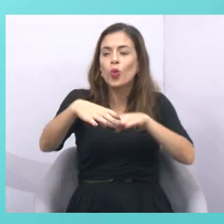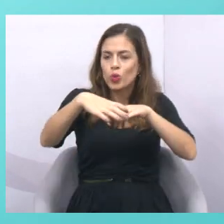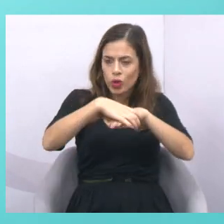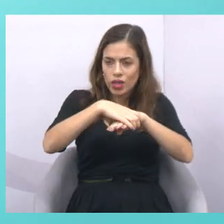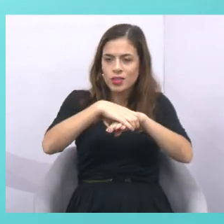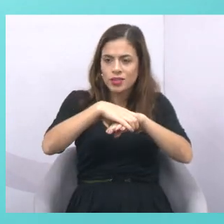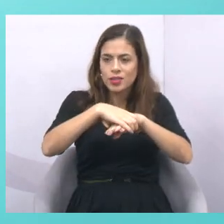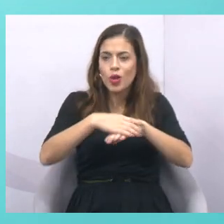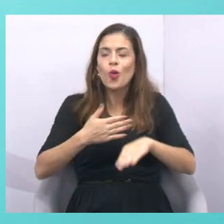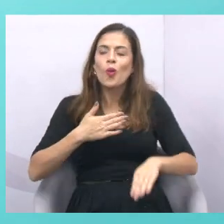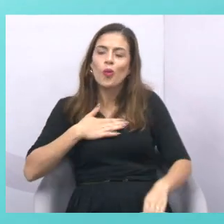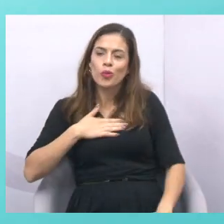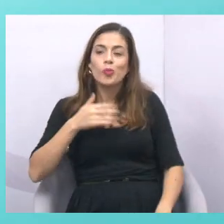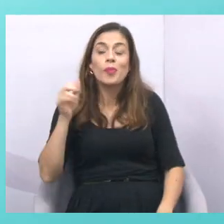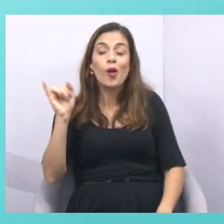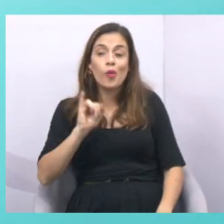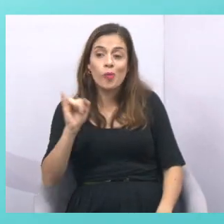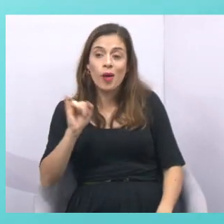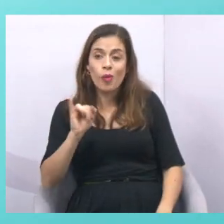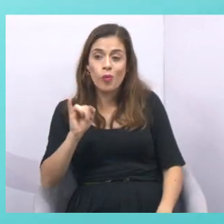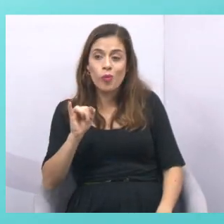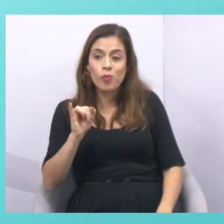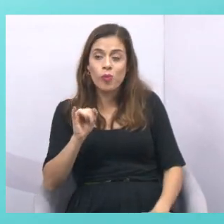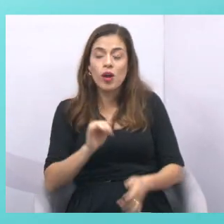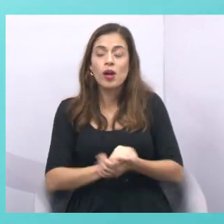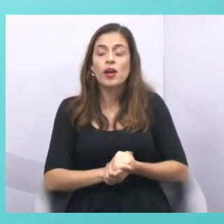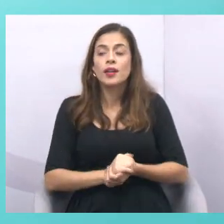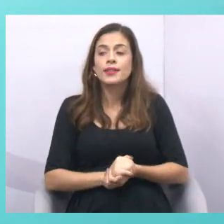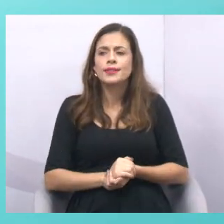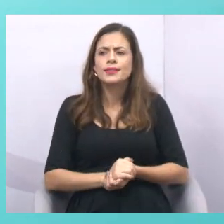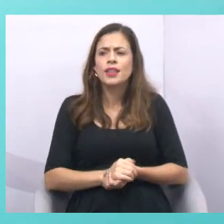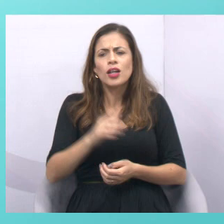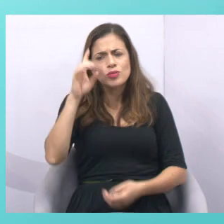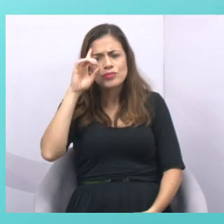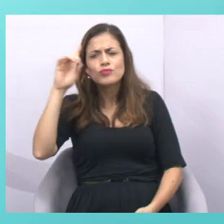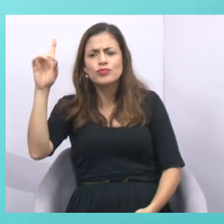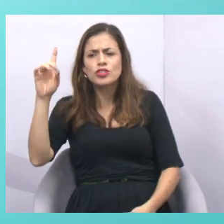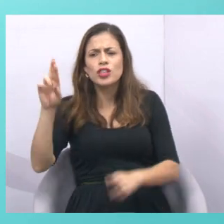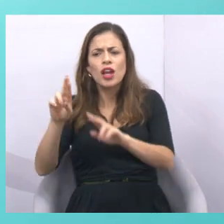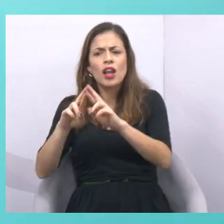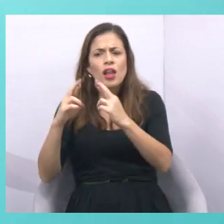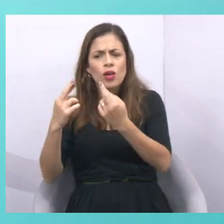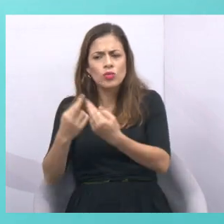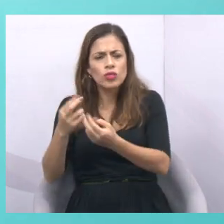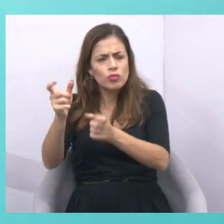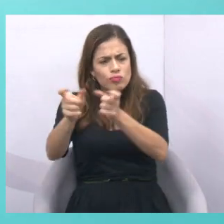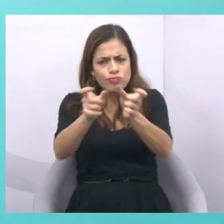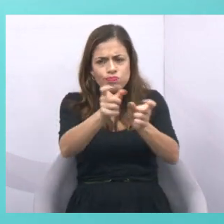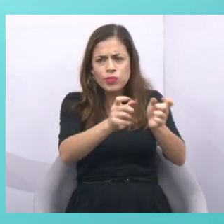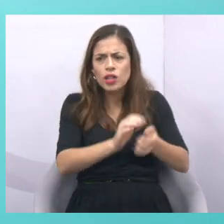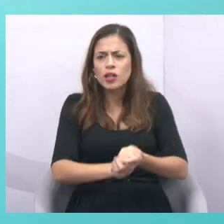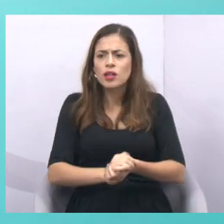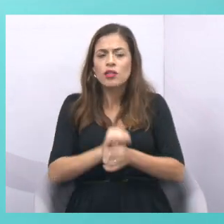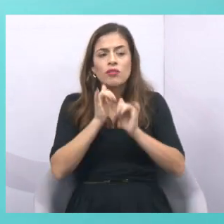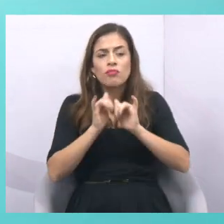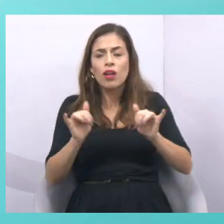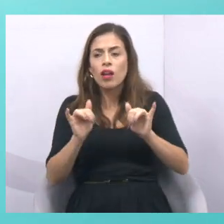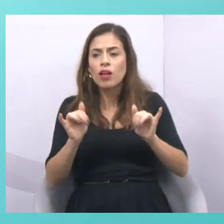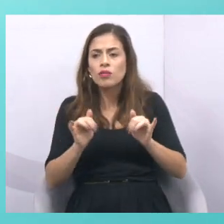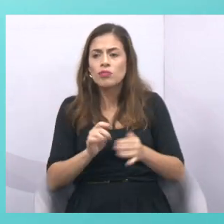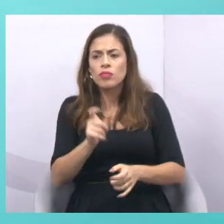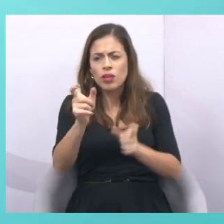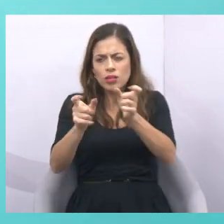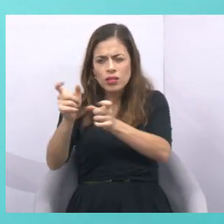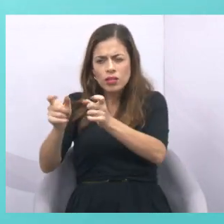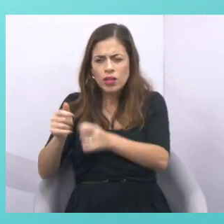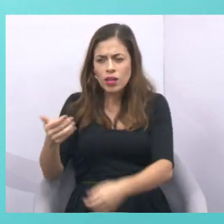E aí um belo dia o Edivar reuniu o pessoal e começou a falar de cada um dali. Daí ele pegou, virou para mim e falou assim: olha,